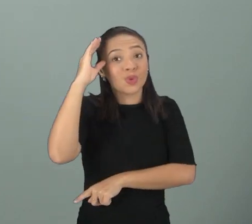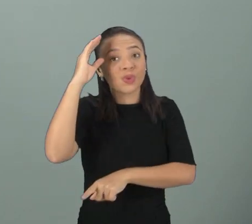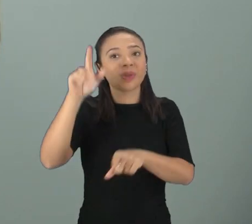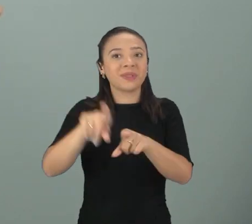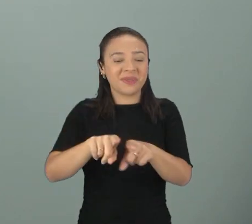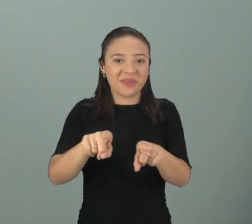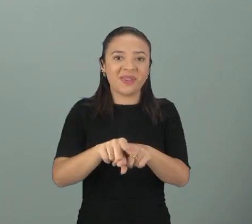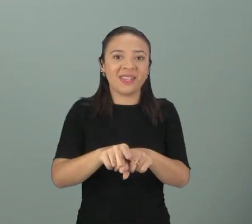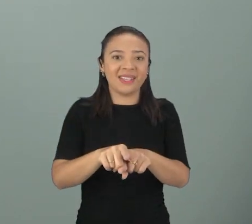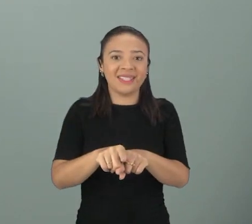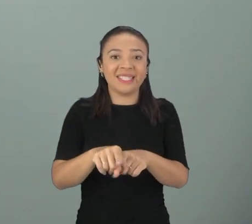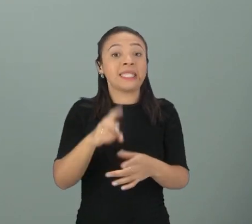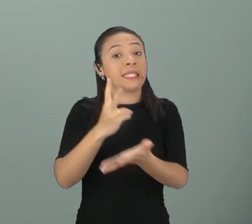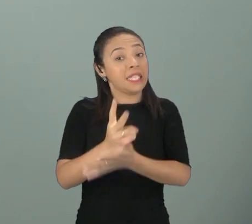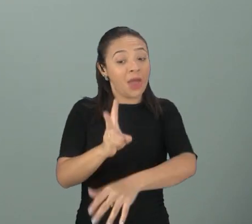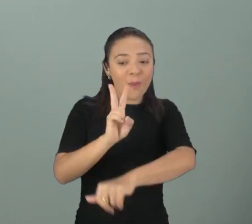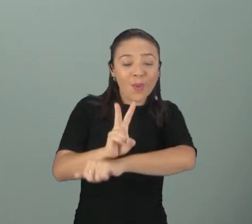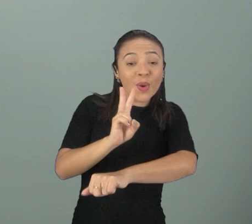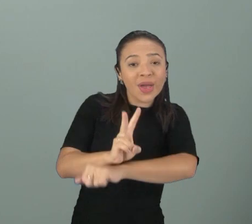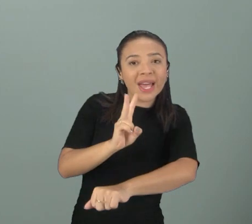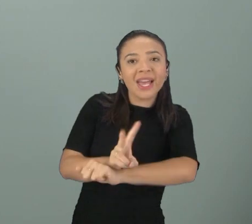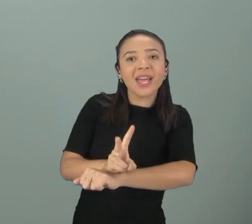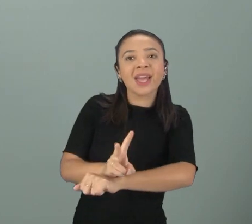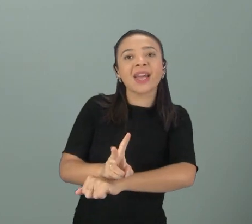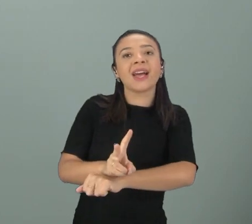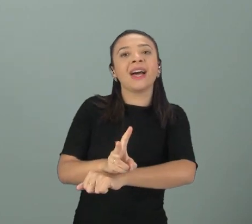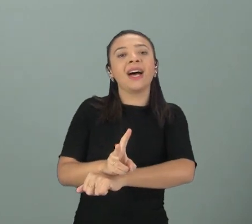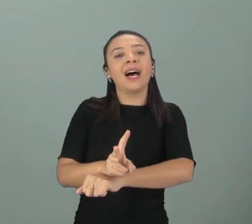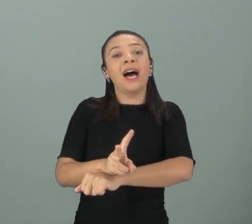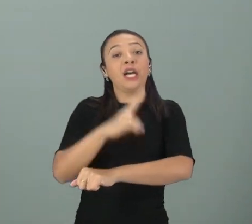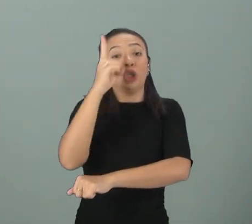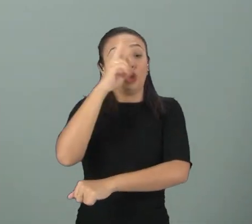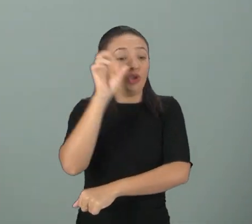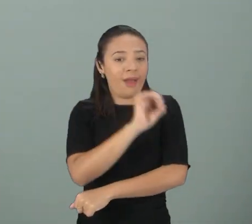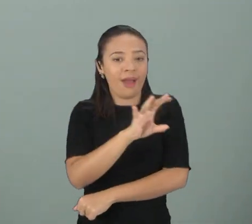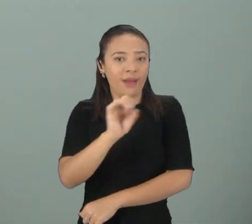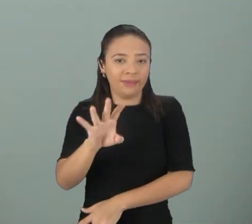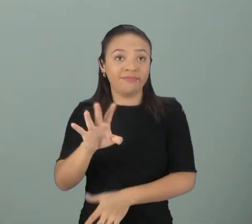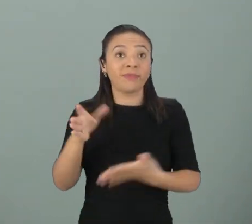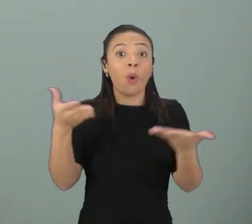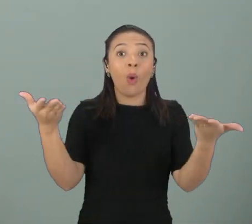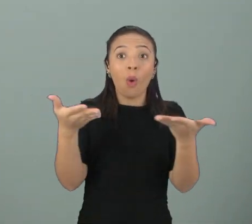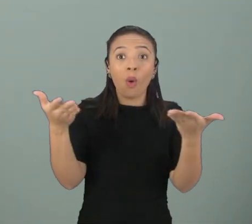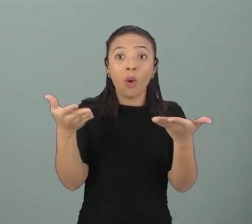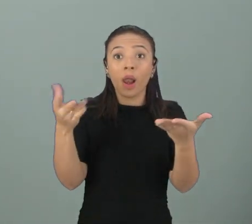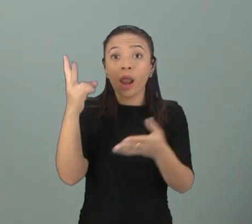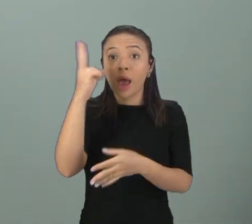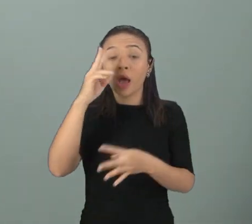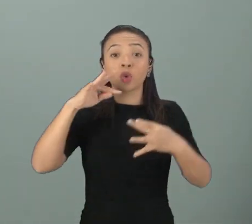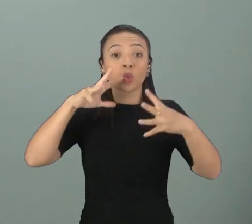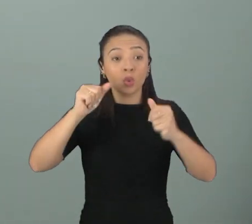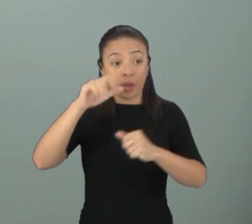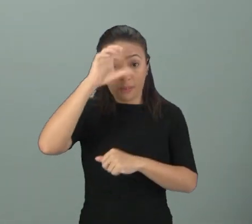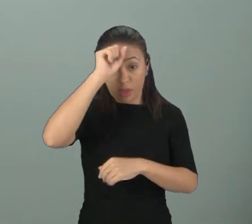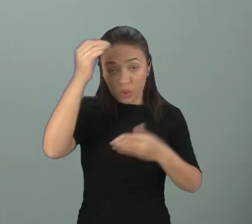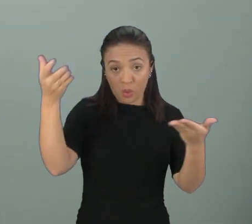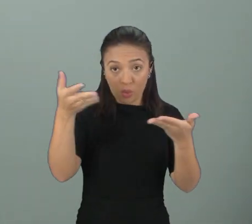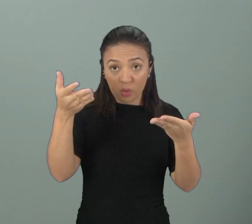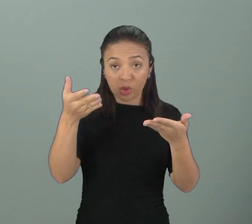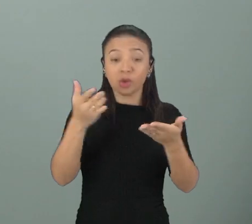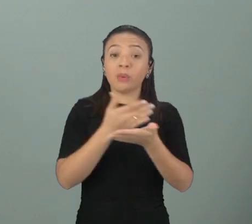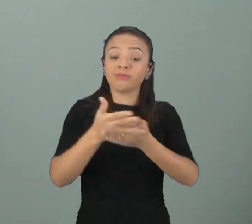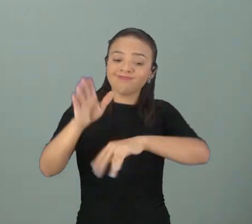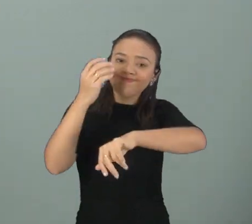vai sempre preservando a nossa história. Então a gente vai ver o que a gente aprendeu hoje e depois a gente vai fazer um